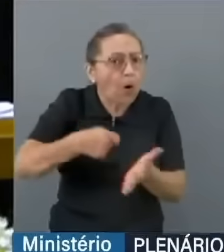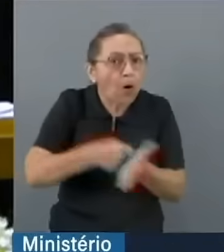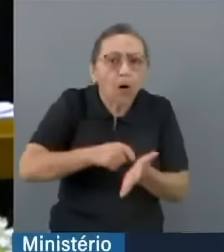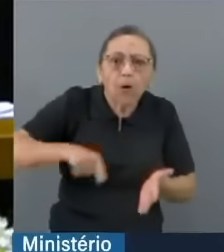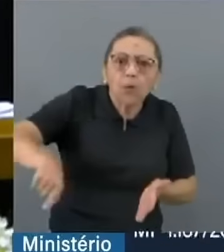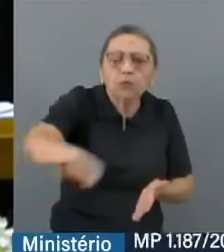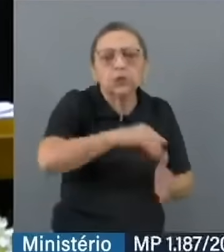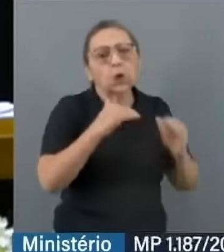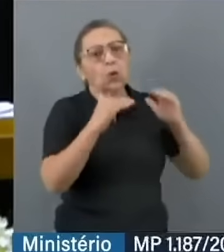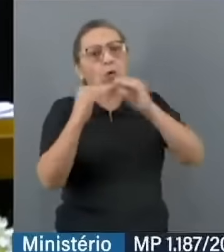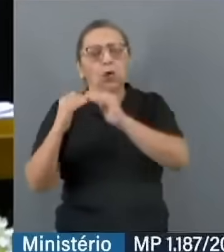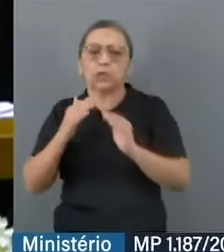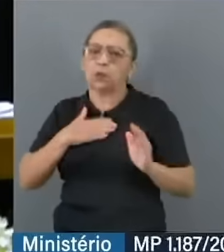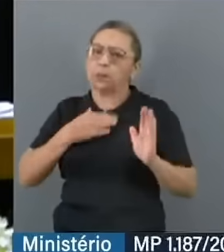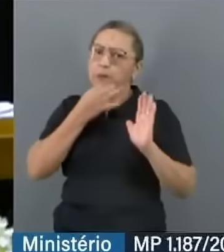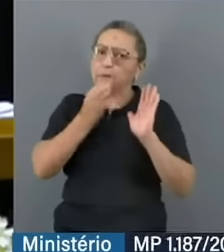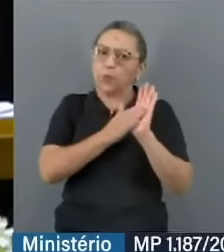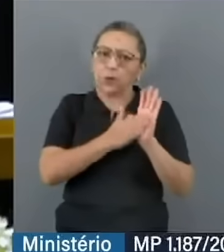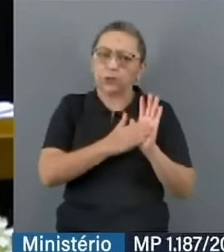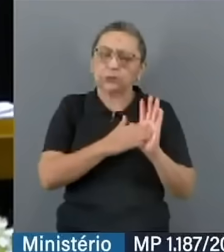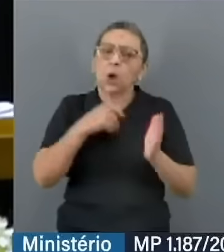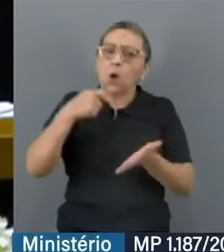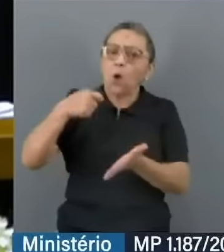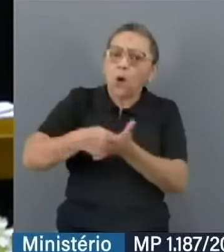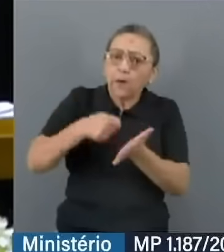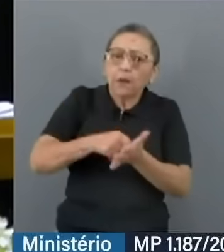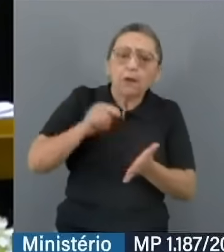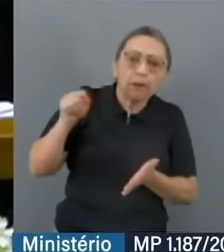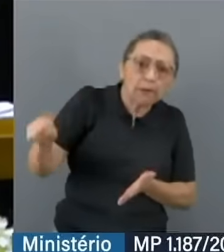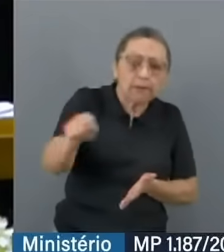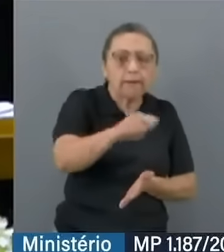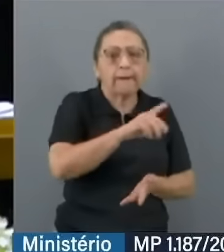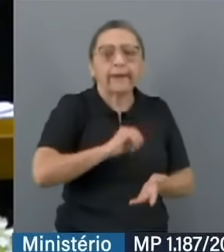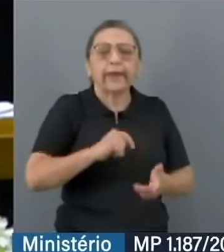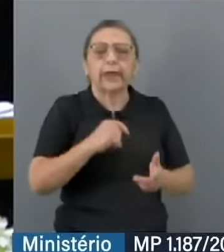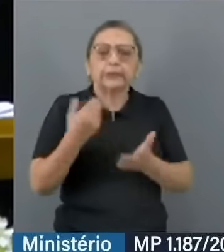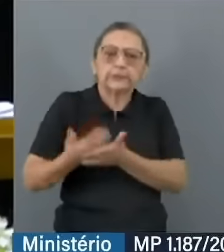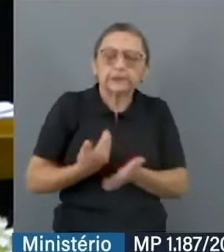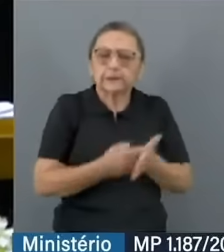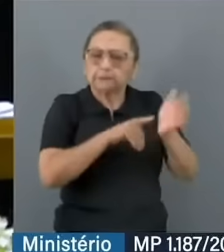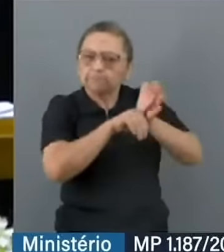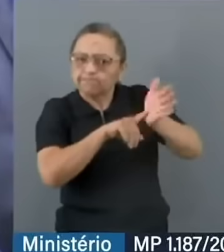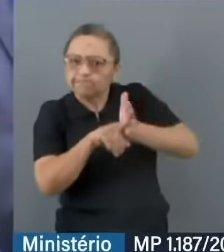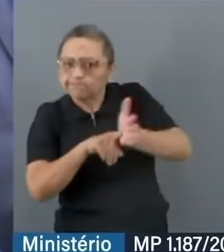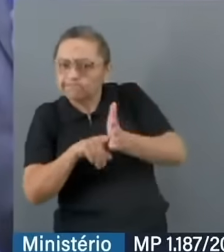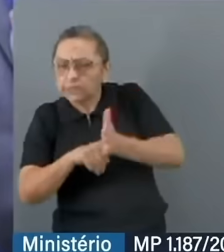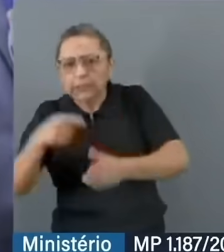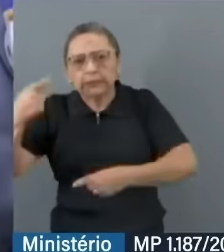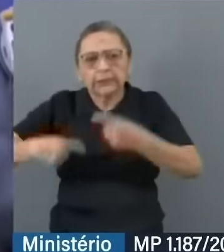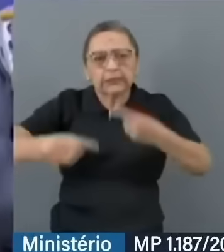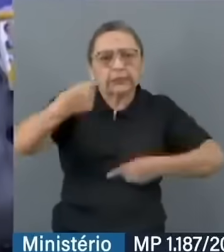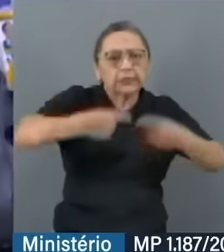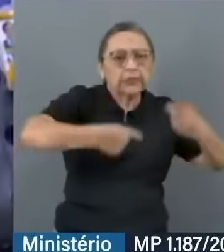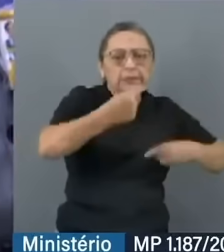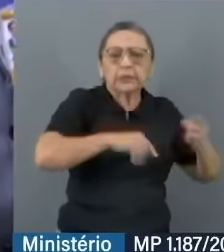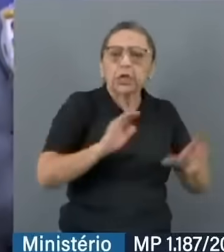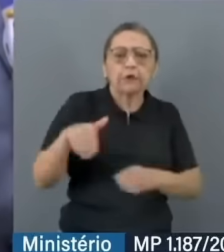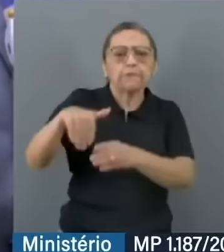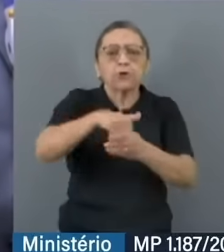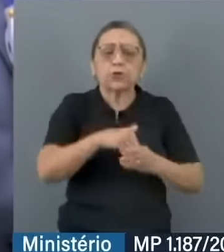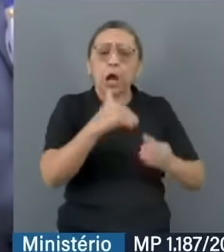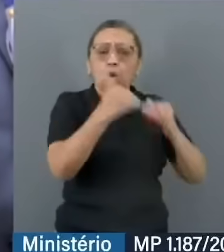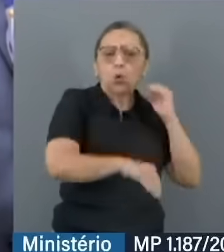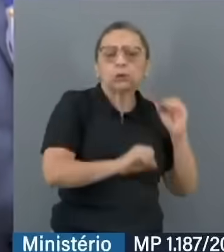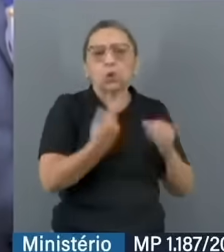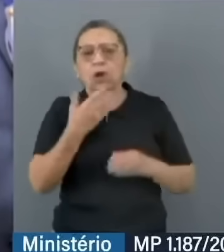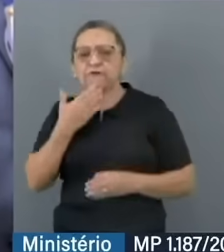vocês concordar com a proposta. A obrigação de vocês é estudar, é debater, é votar contra ou a